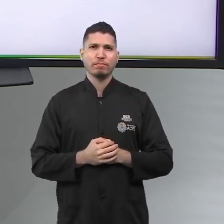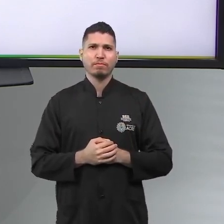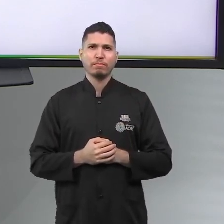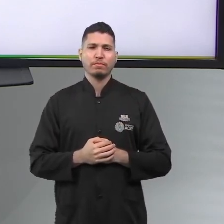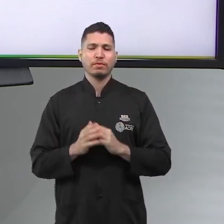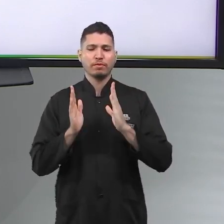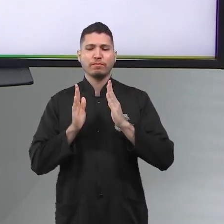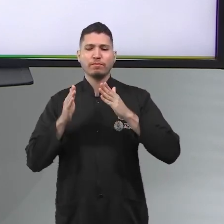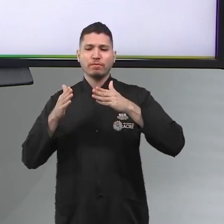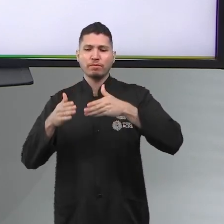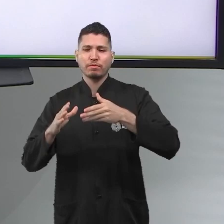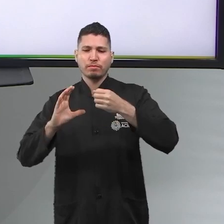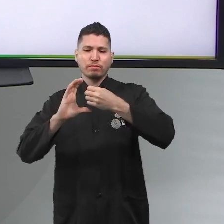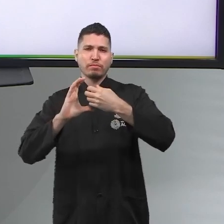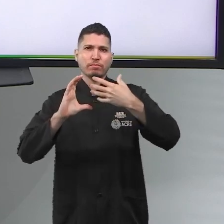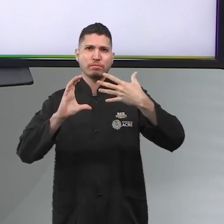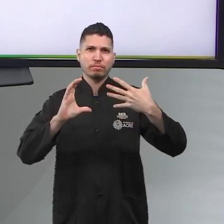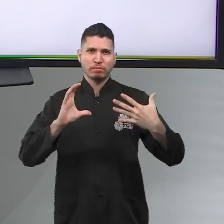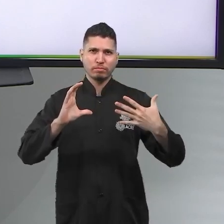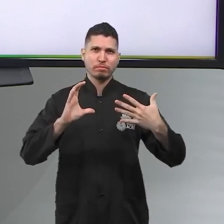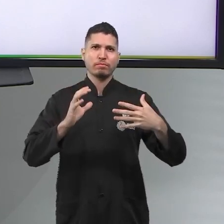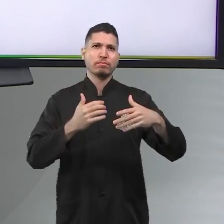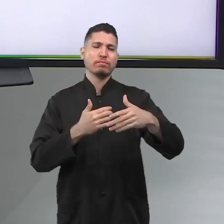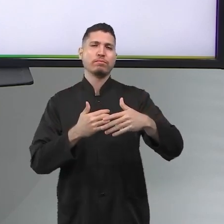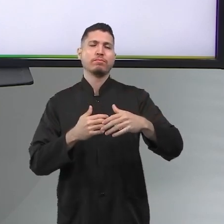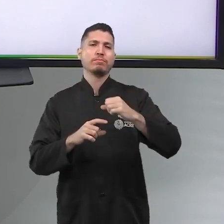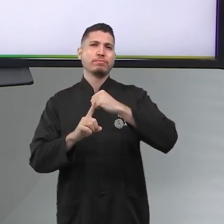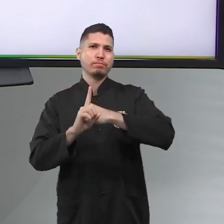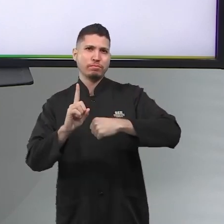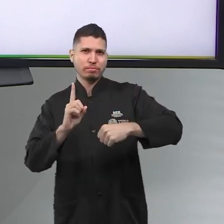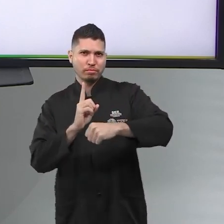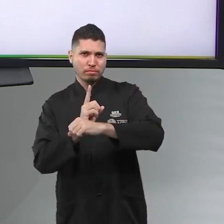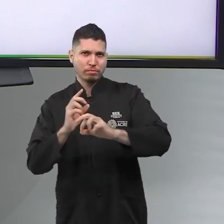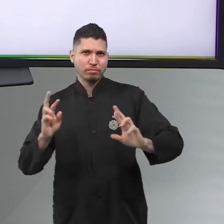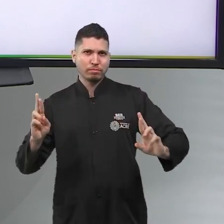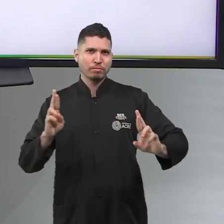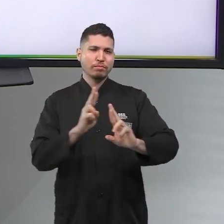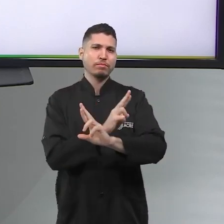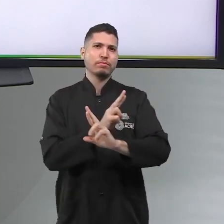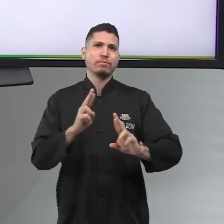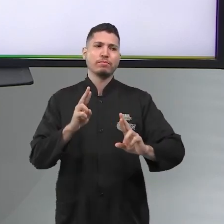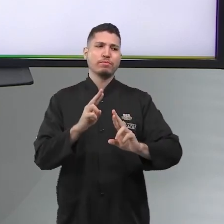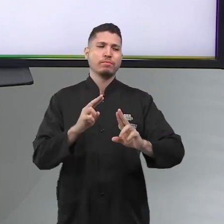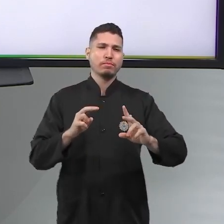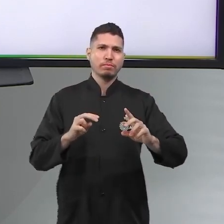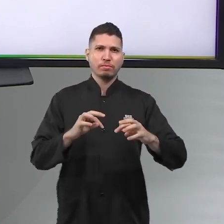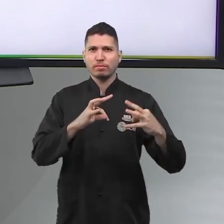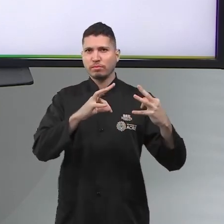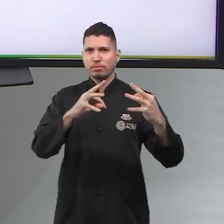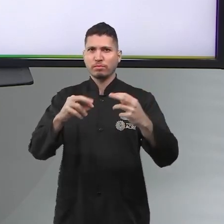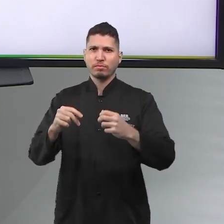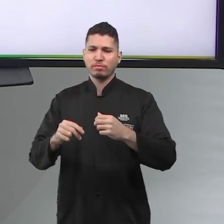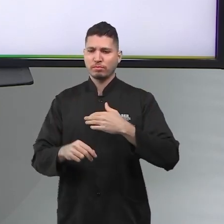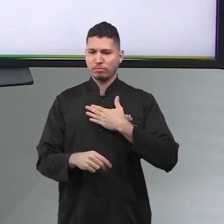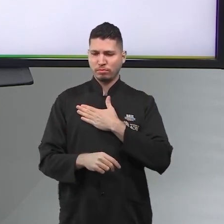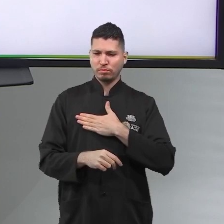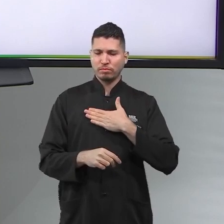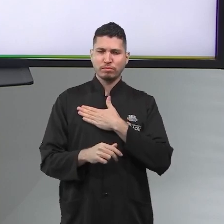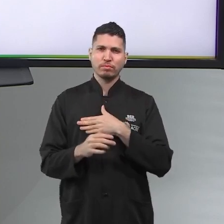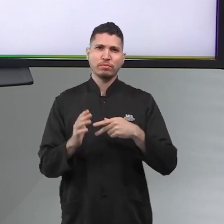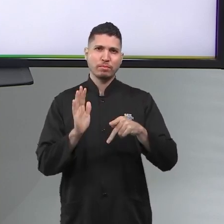para o caráter impositivo da sociedade em relação a todos nós. Os nossos gostos, as